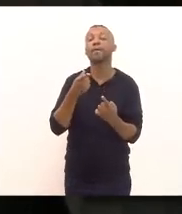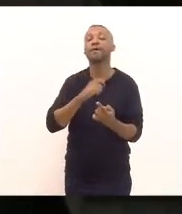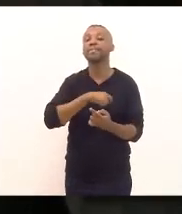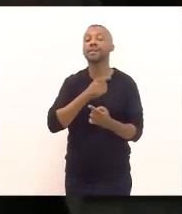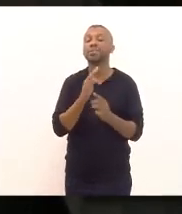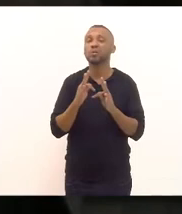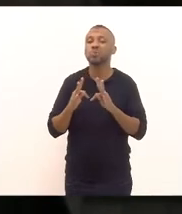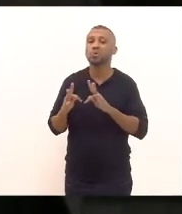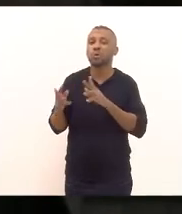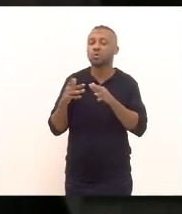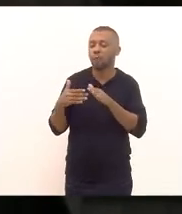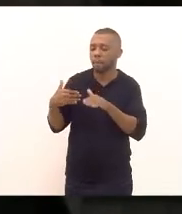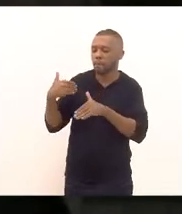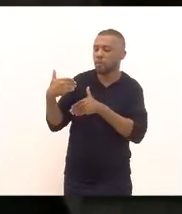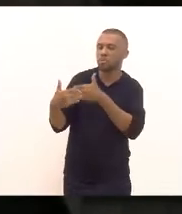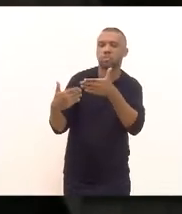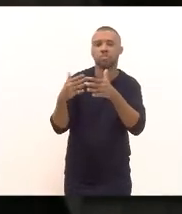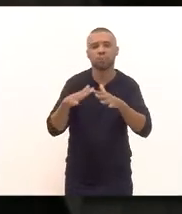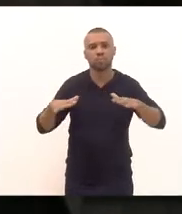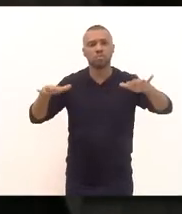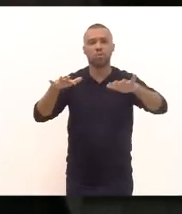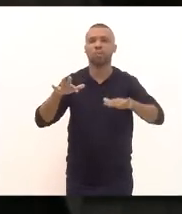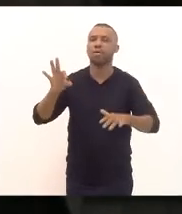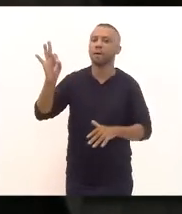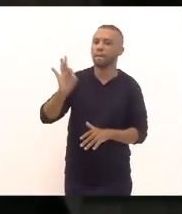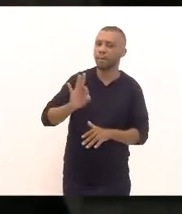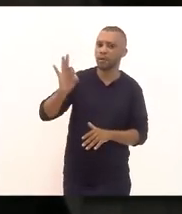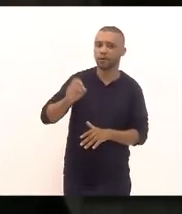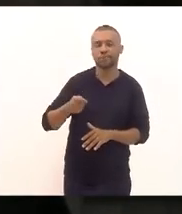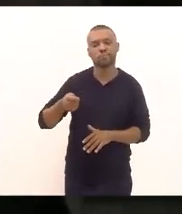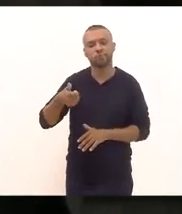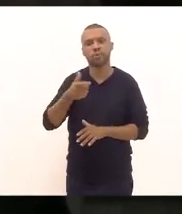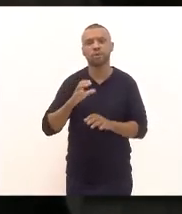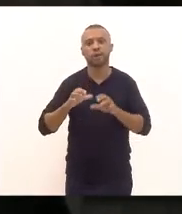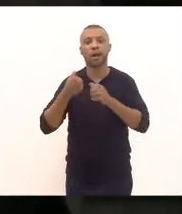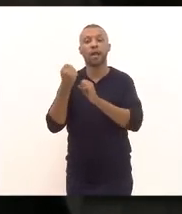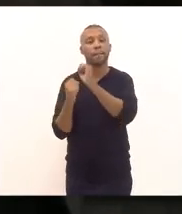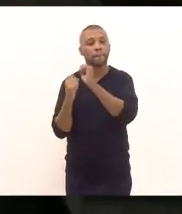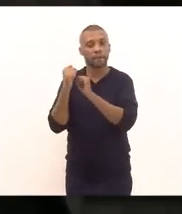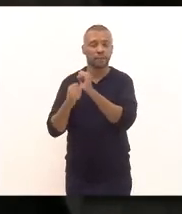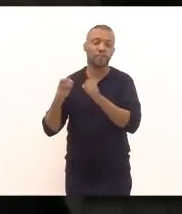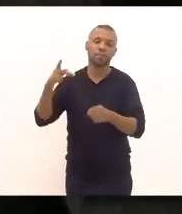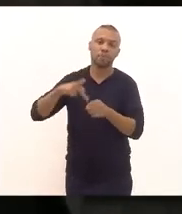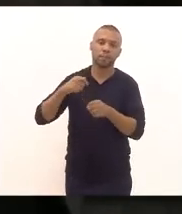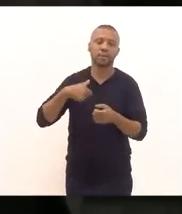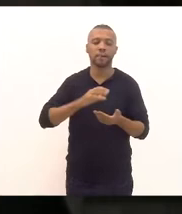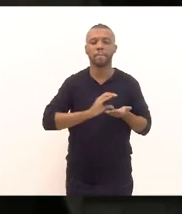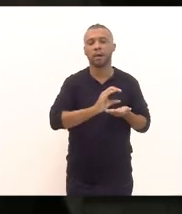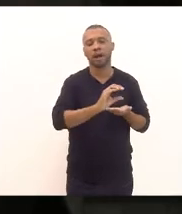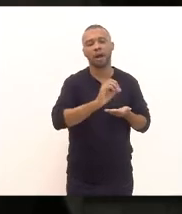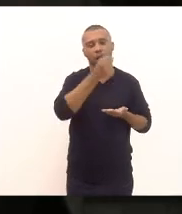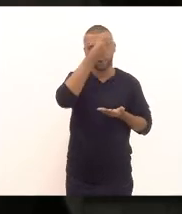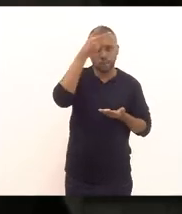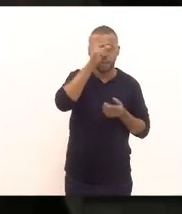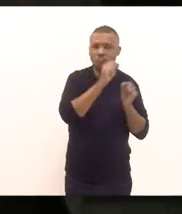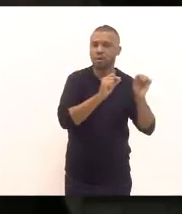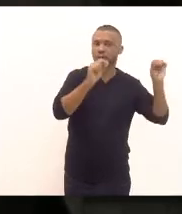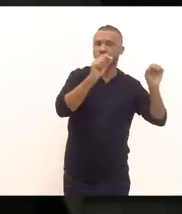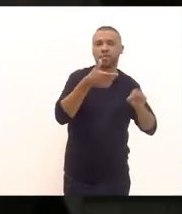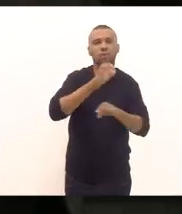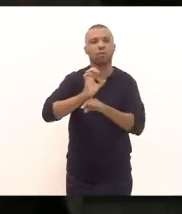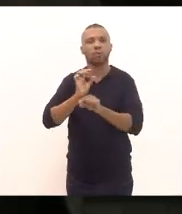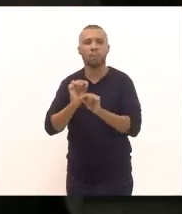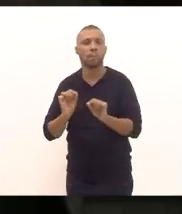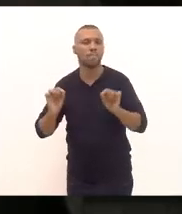todo o processo relativo às participações especiais que as companhias de petróleo tem que pagar aos Estados municípios quatro fiscais tanto que a